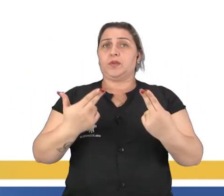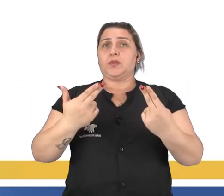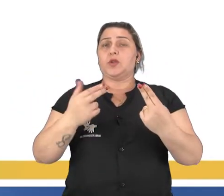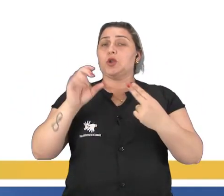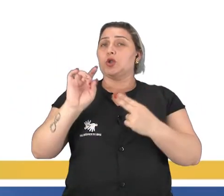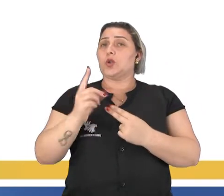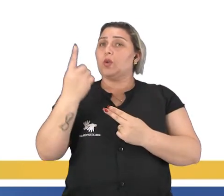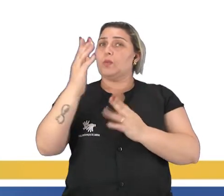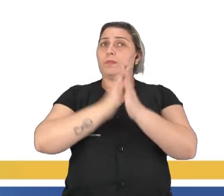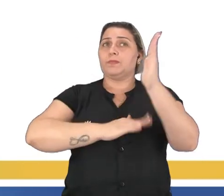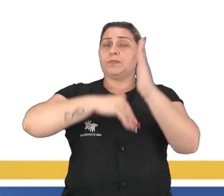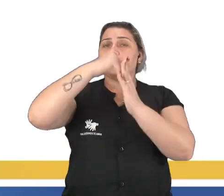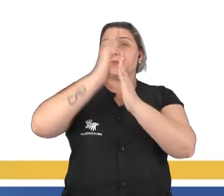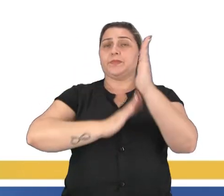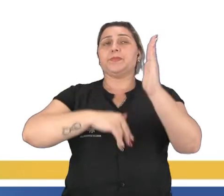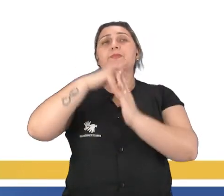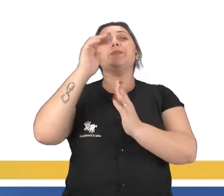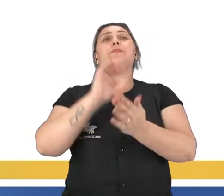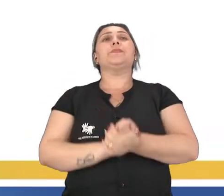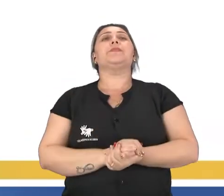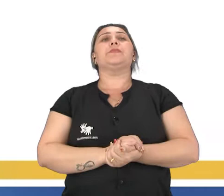quais apenas uma está pintada.